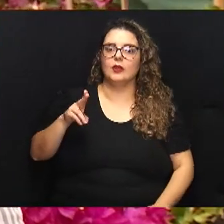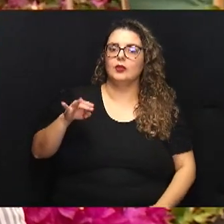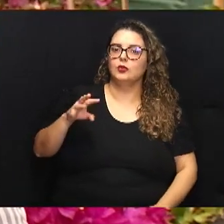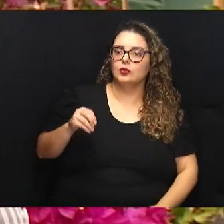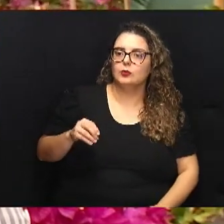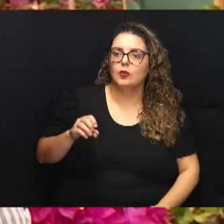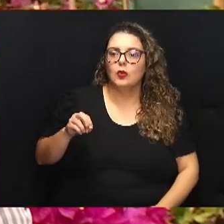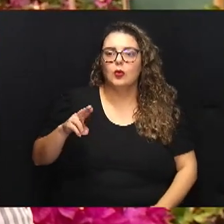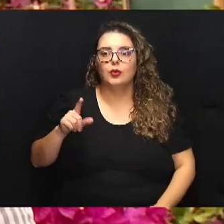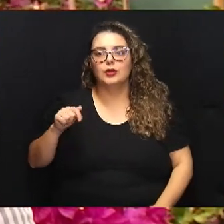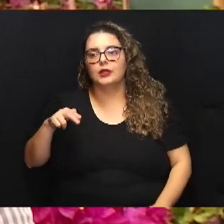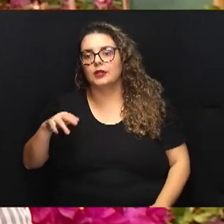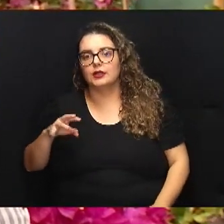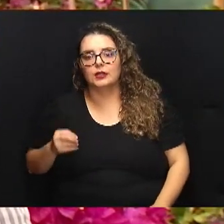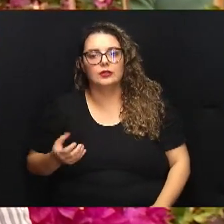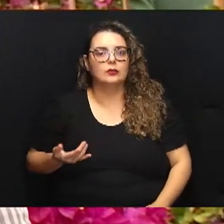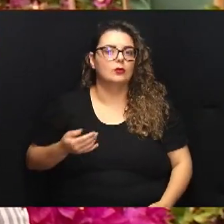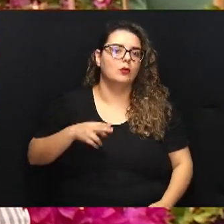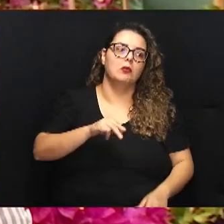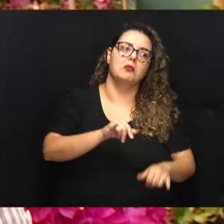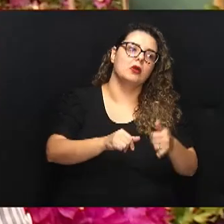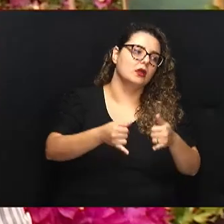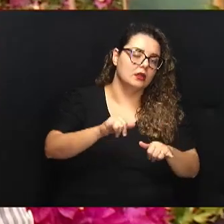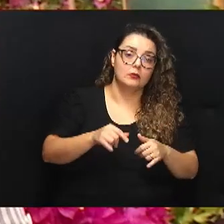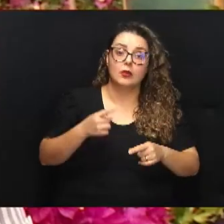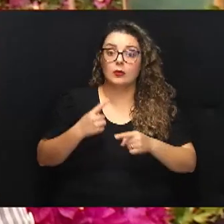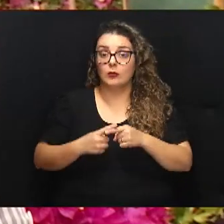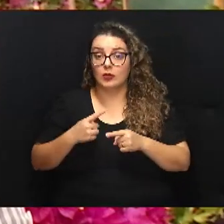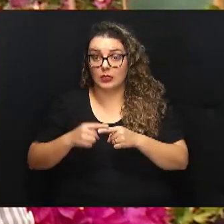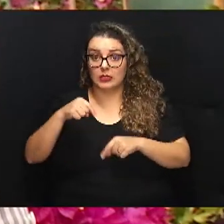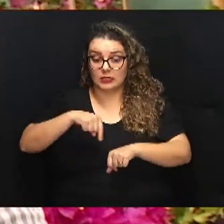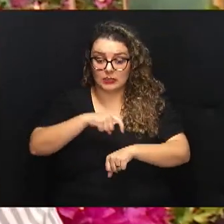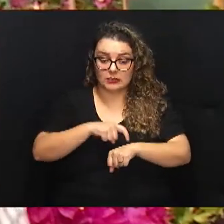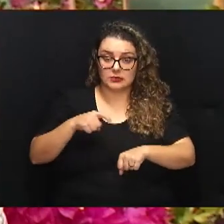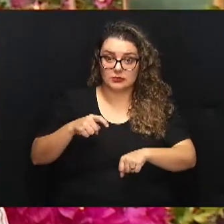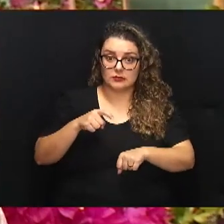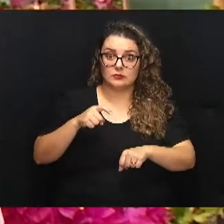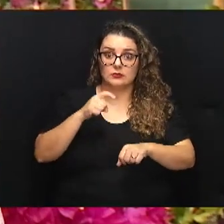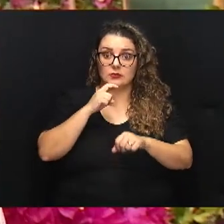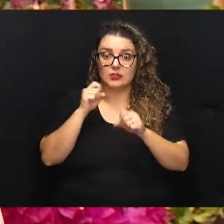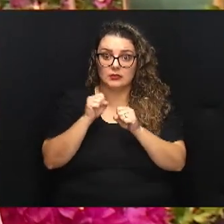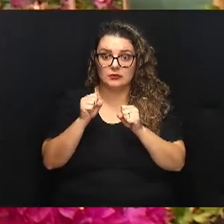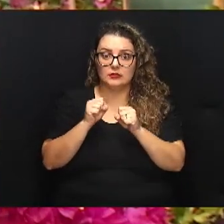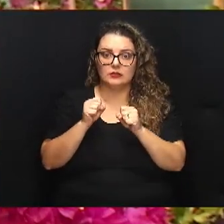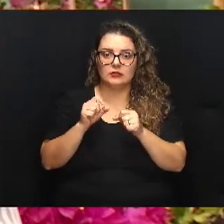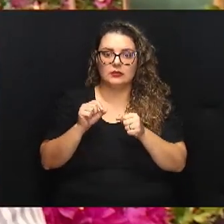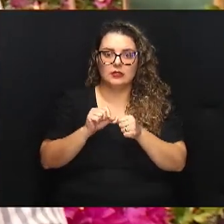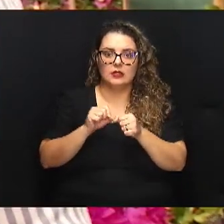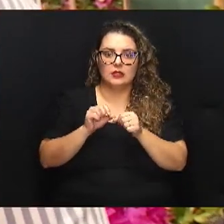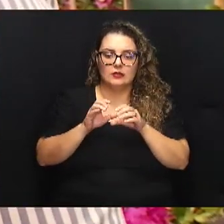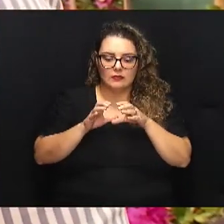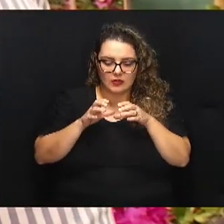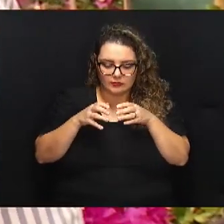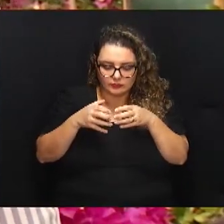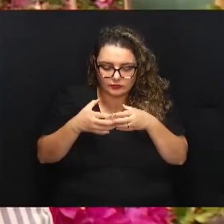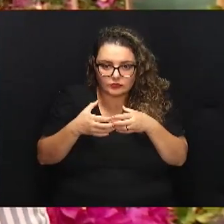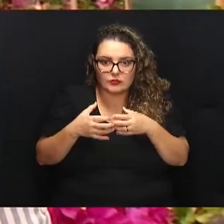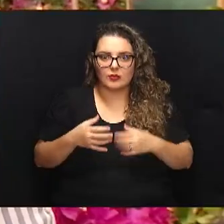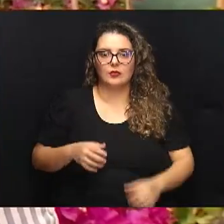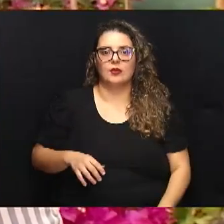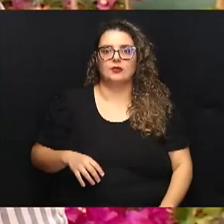orgânico, o químico, porque nessa época que agora se faz aquela caixinha de